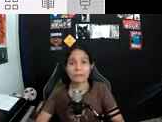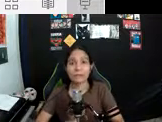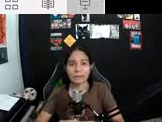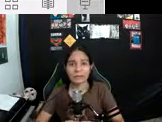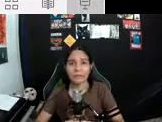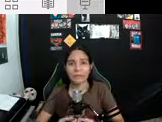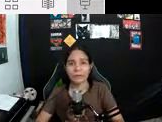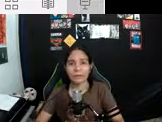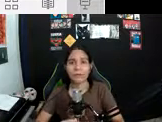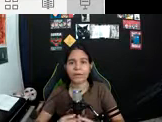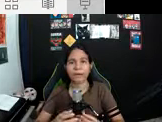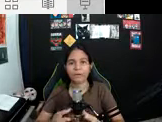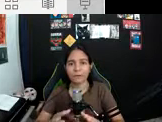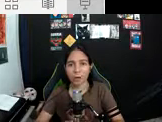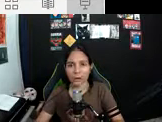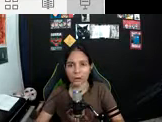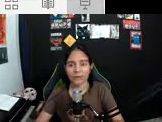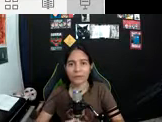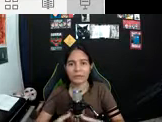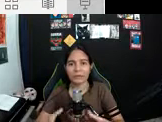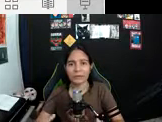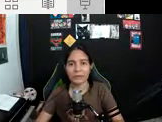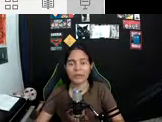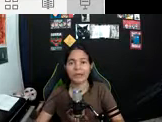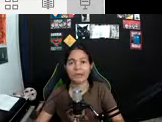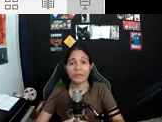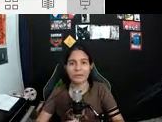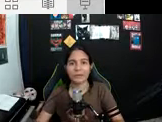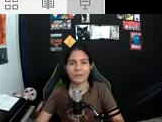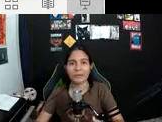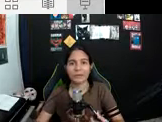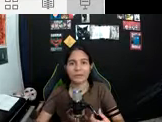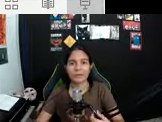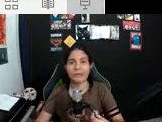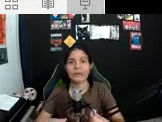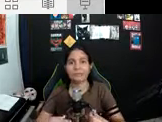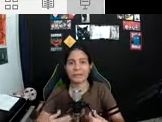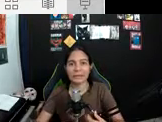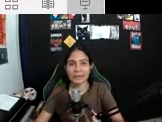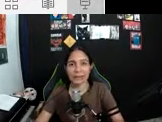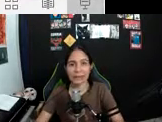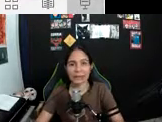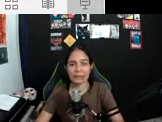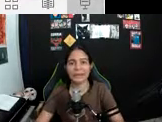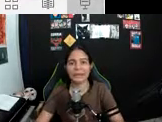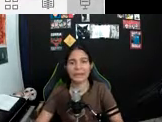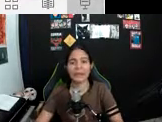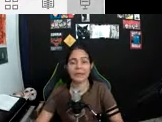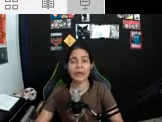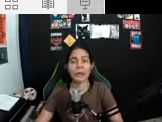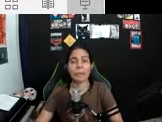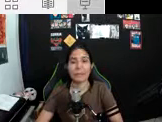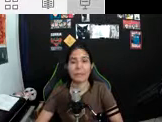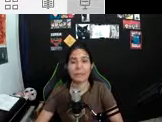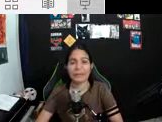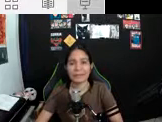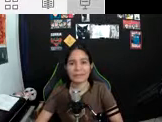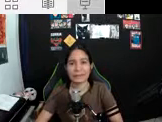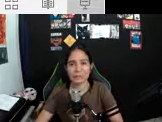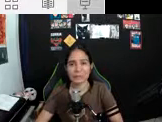que estar, vocês precisam estar focados, concentrados, vocês precisam ter a habilidade necessária